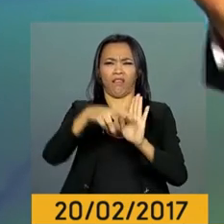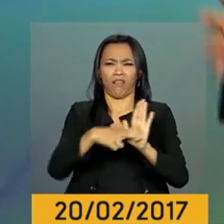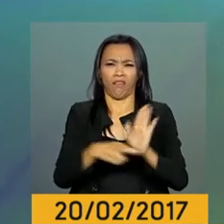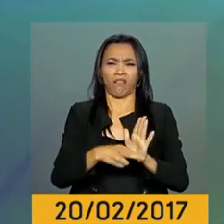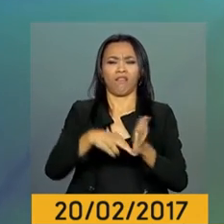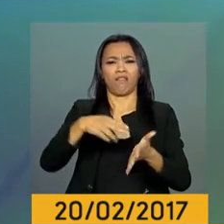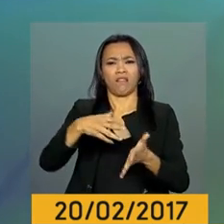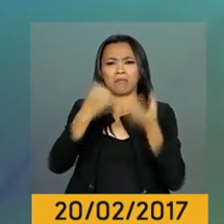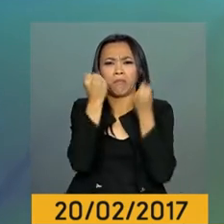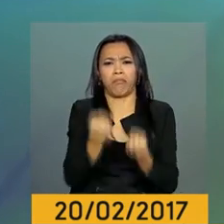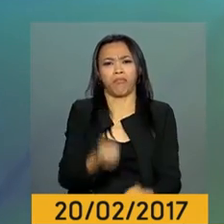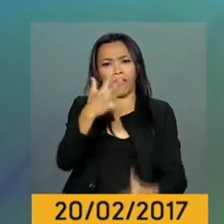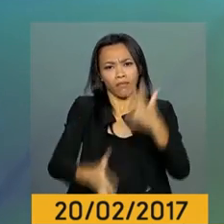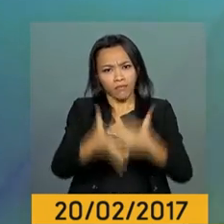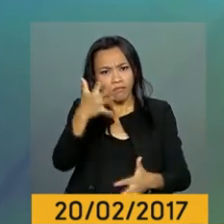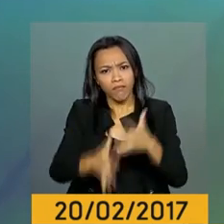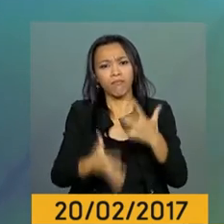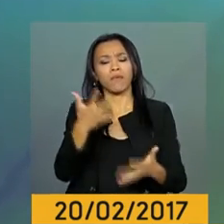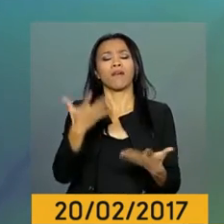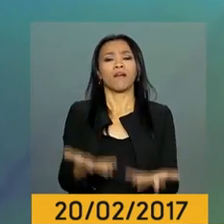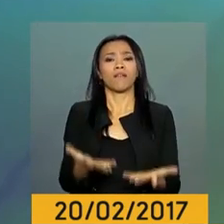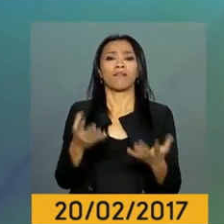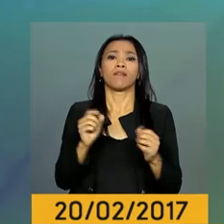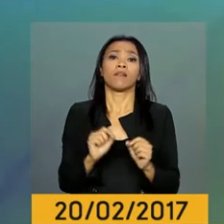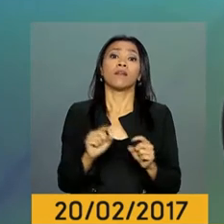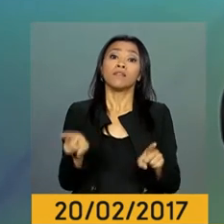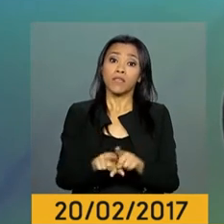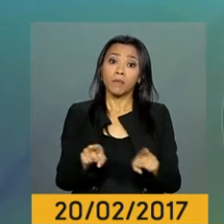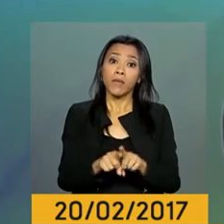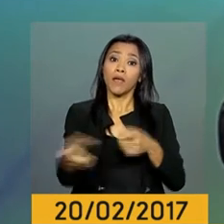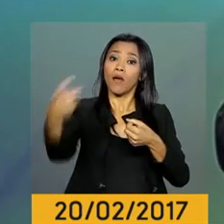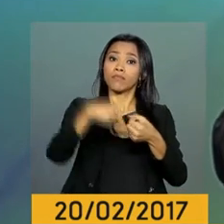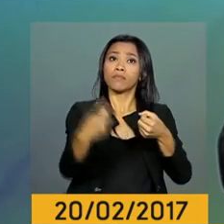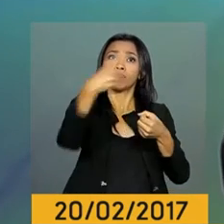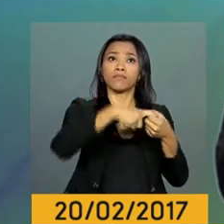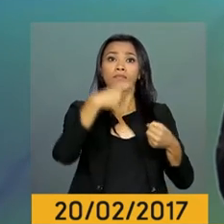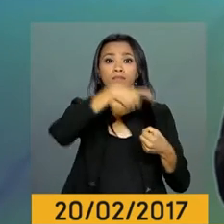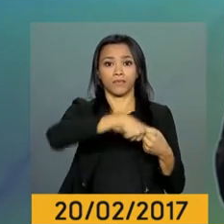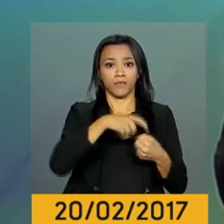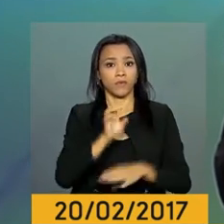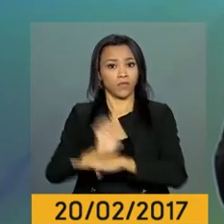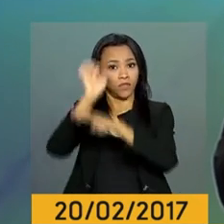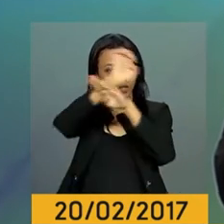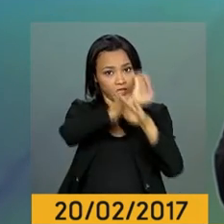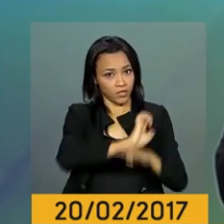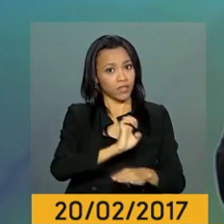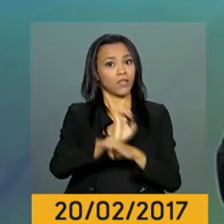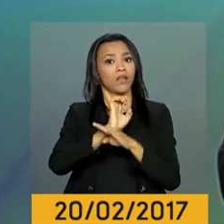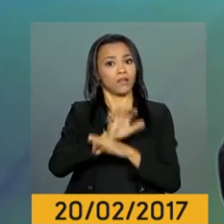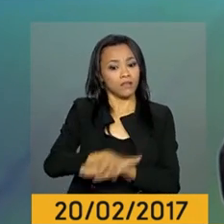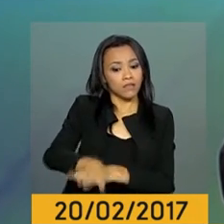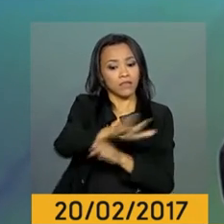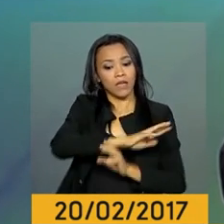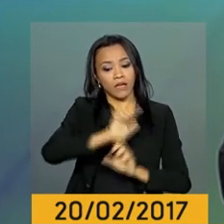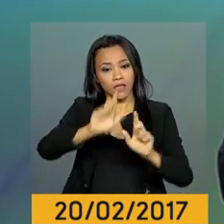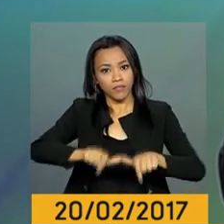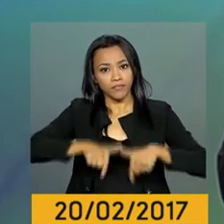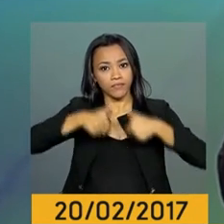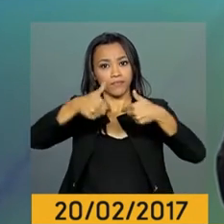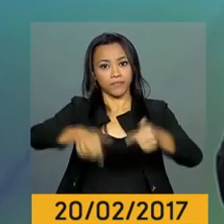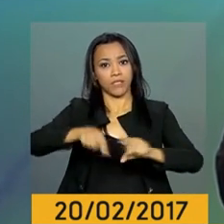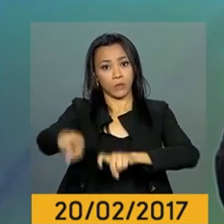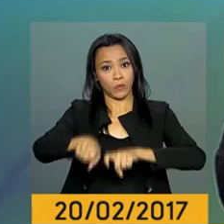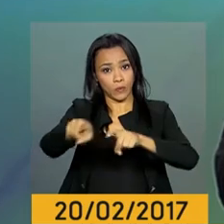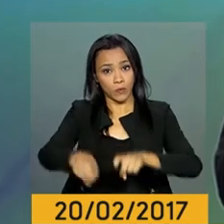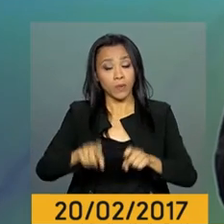inserir as federações de agricultura, os estados nessa tarefa, mas o mais